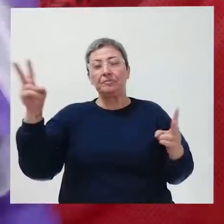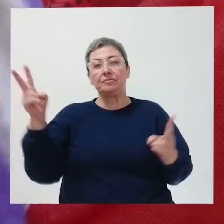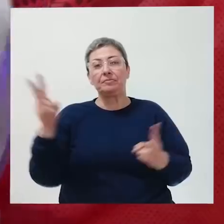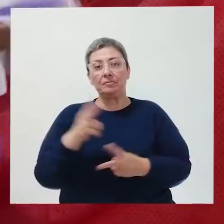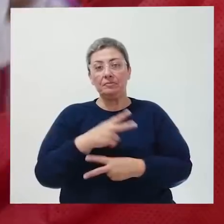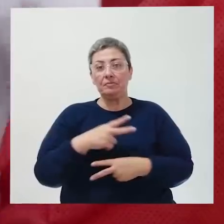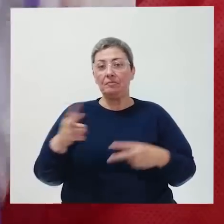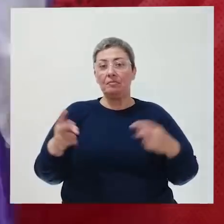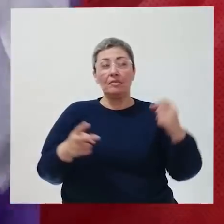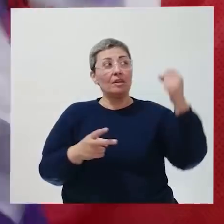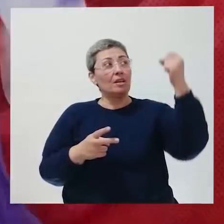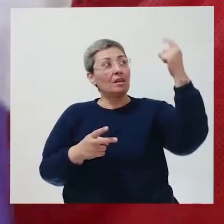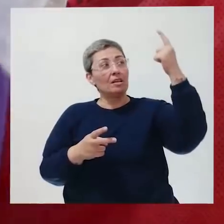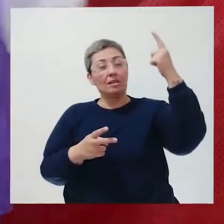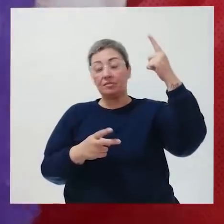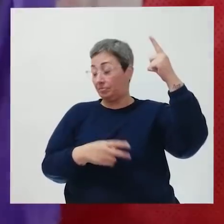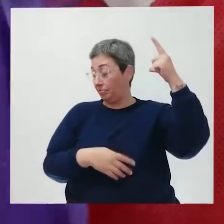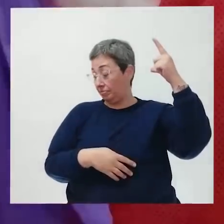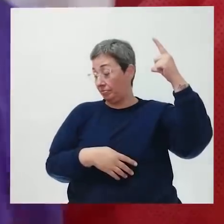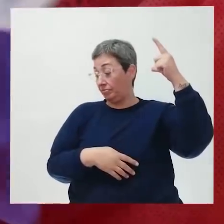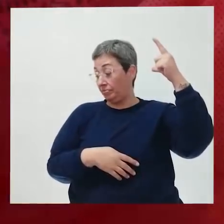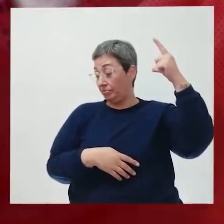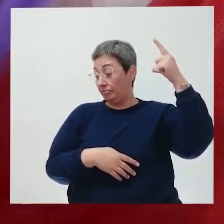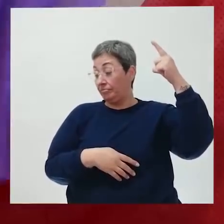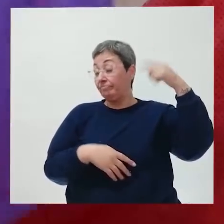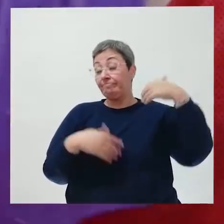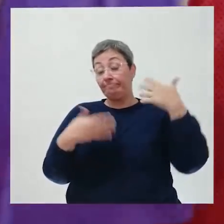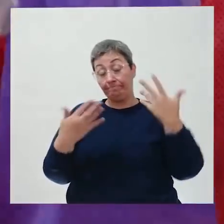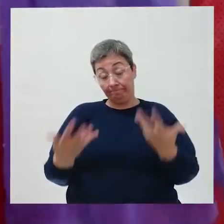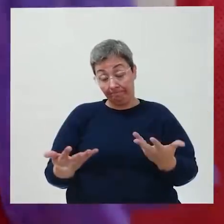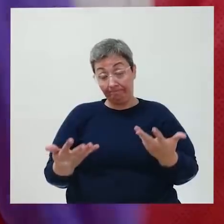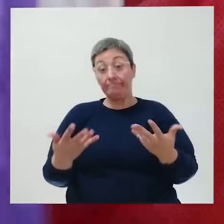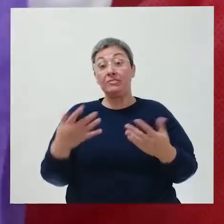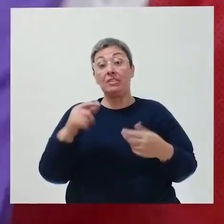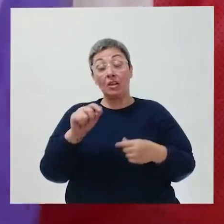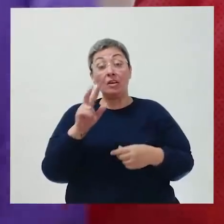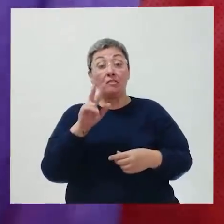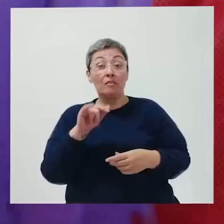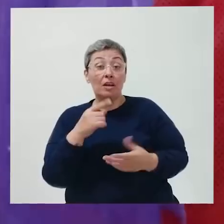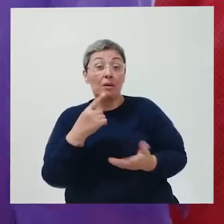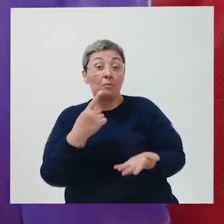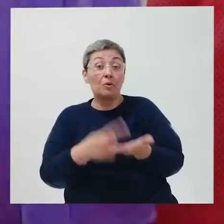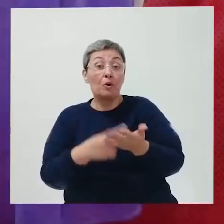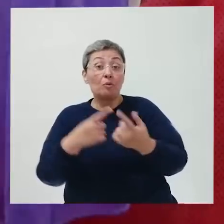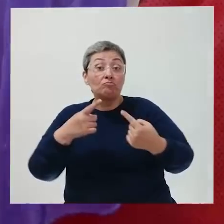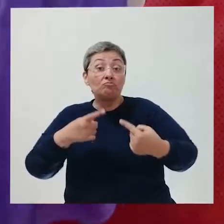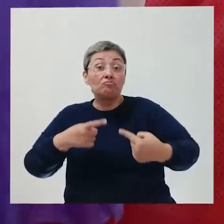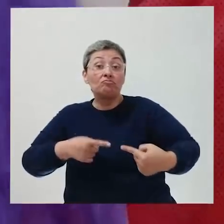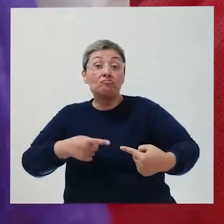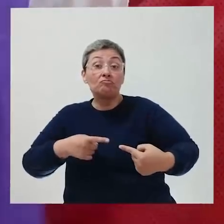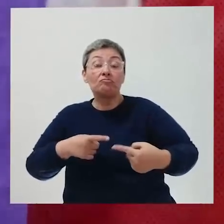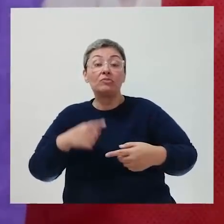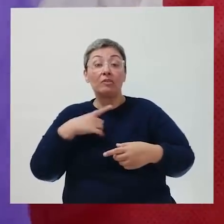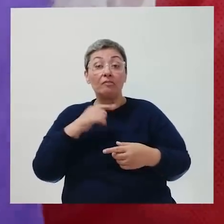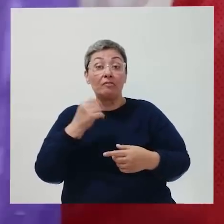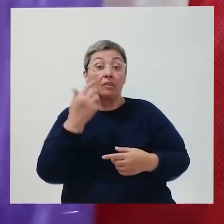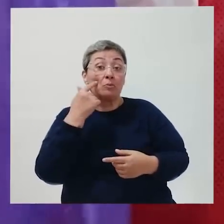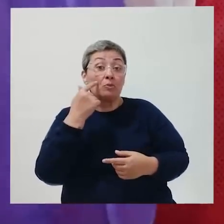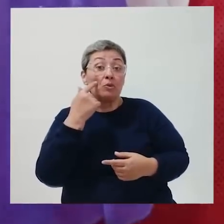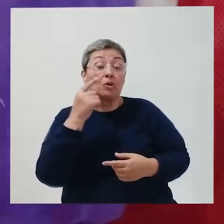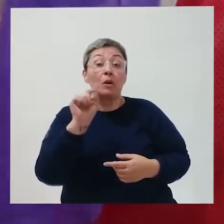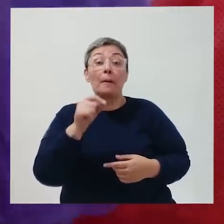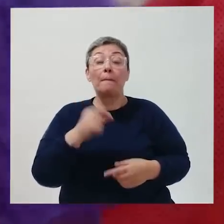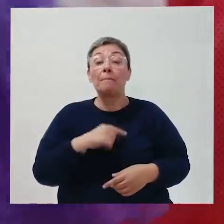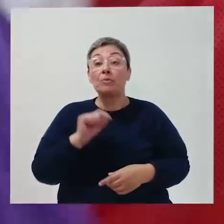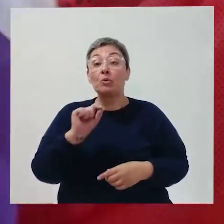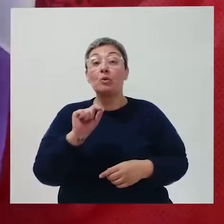E aí o sol olhava para ele e dizia: então vamos fazer um desafio? Vamos ver quem